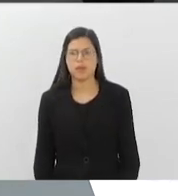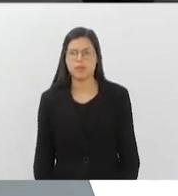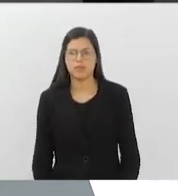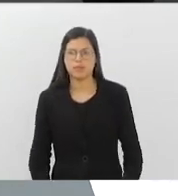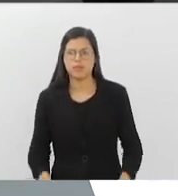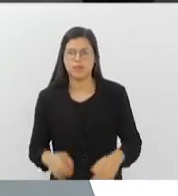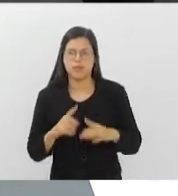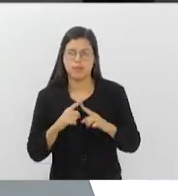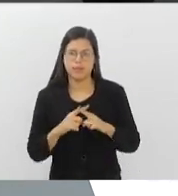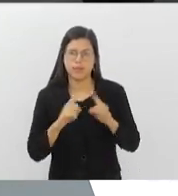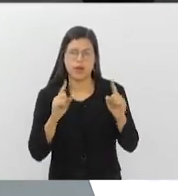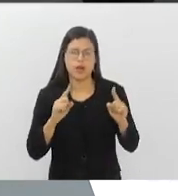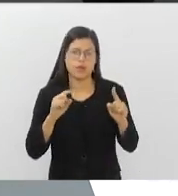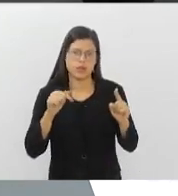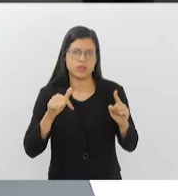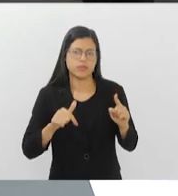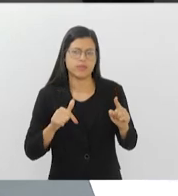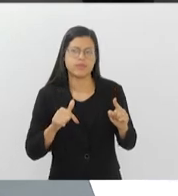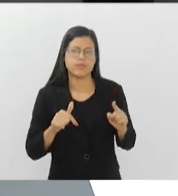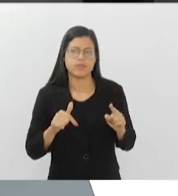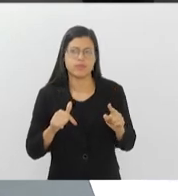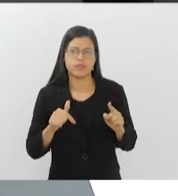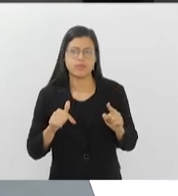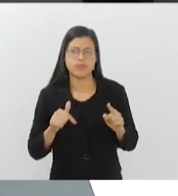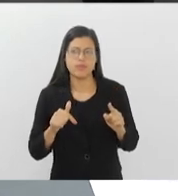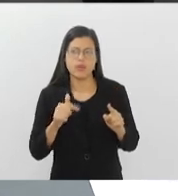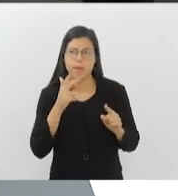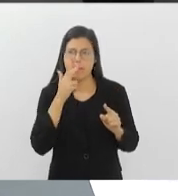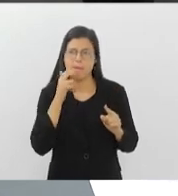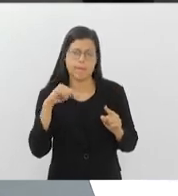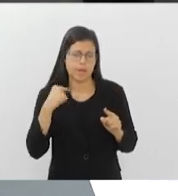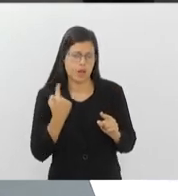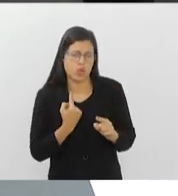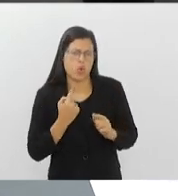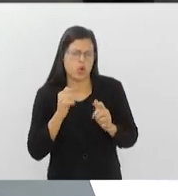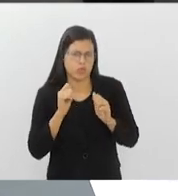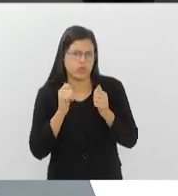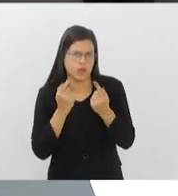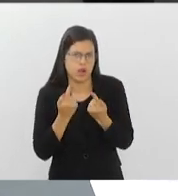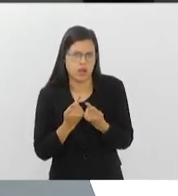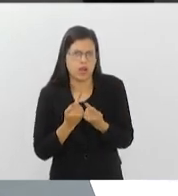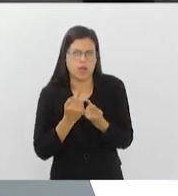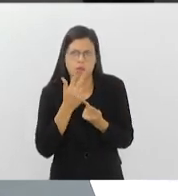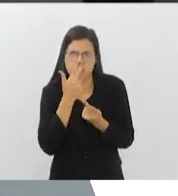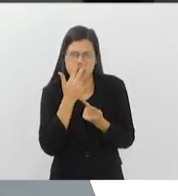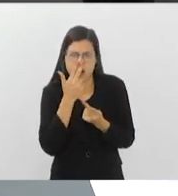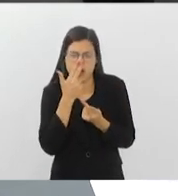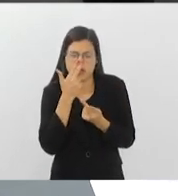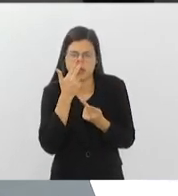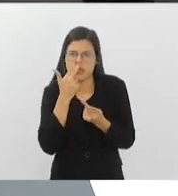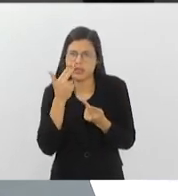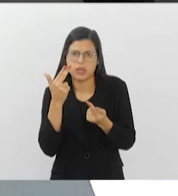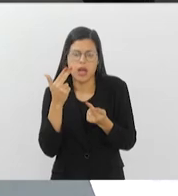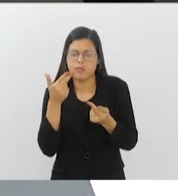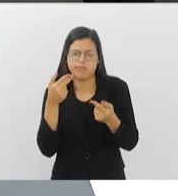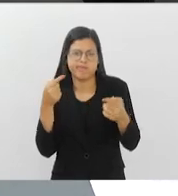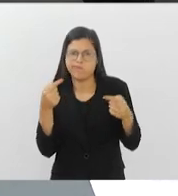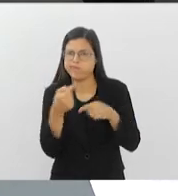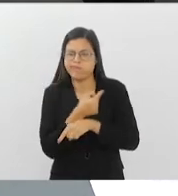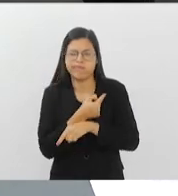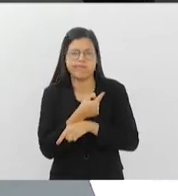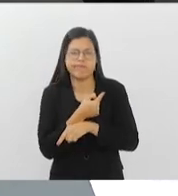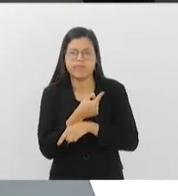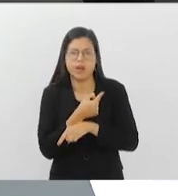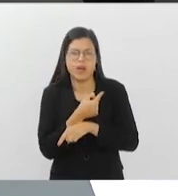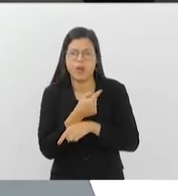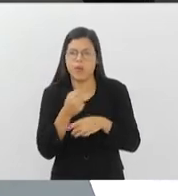parte do Parlamento Fluminense, uma invasão de competência, porque eu não posso determinar o que os postos de